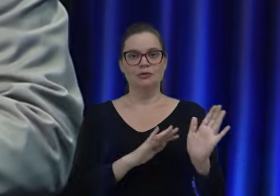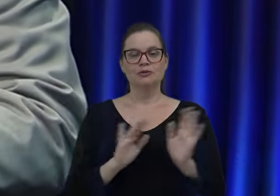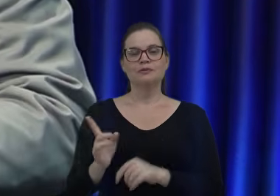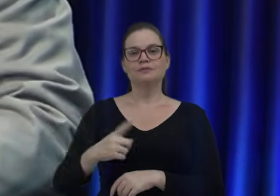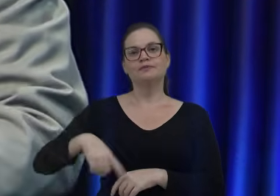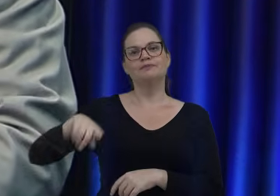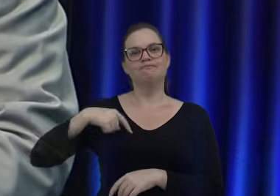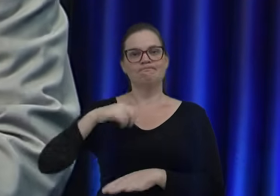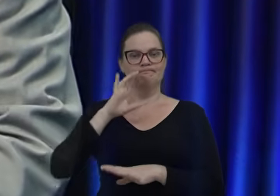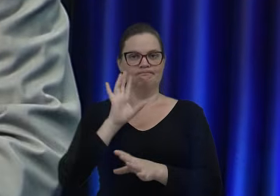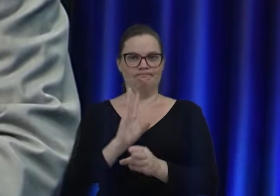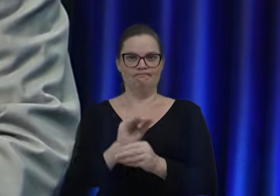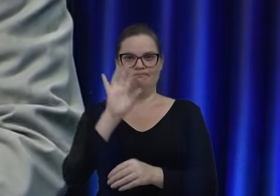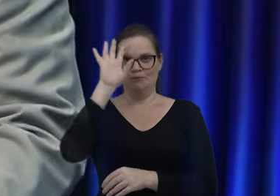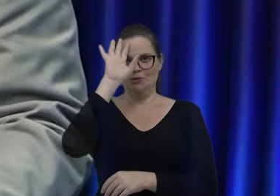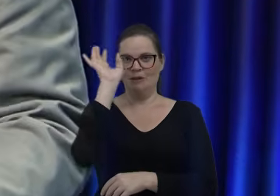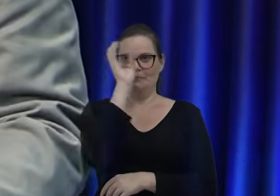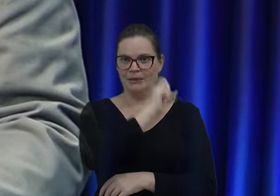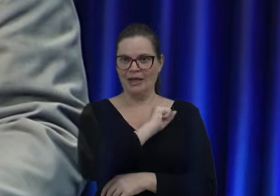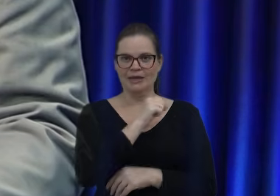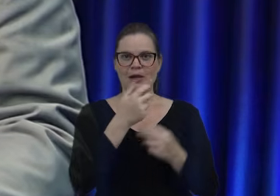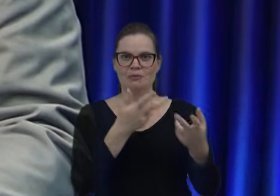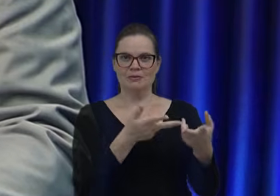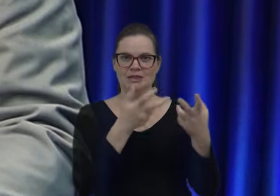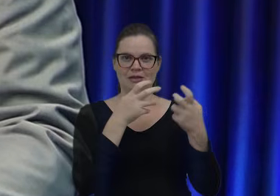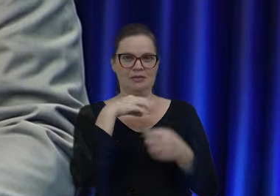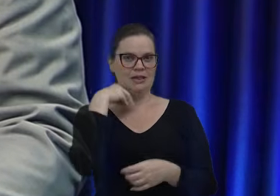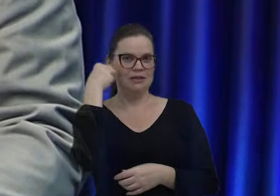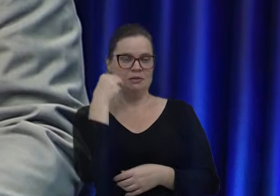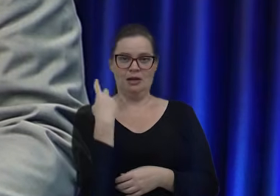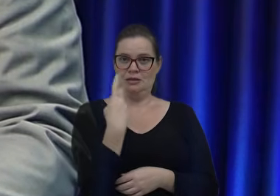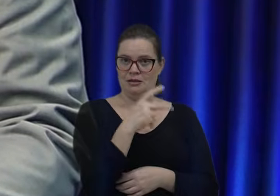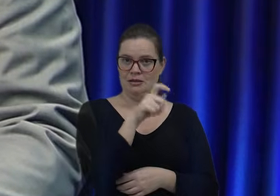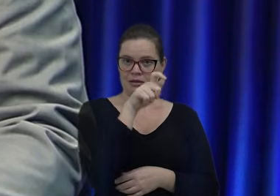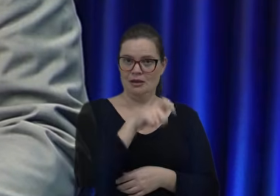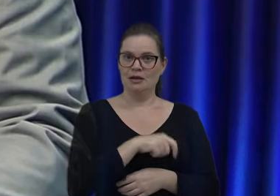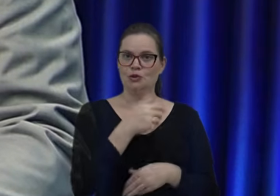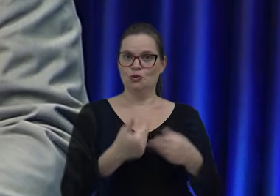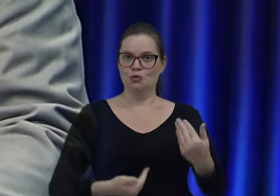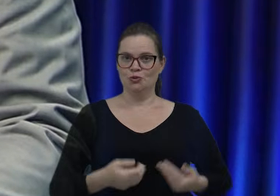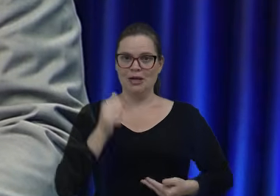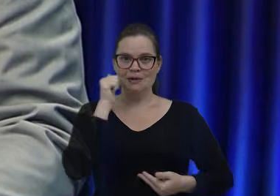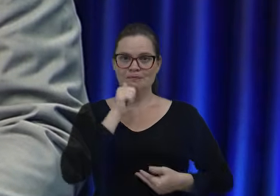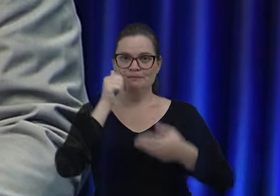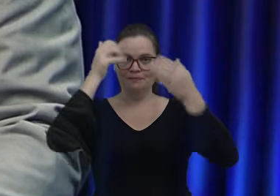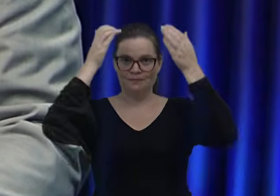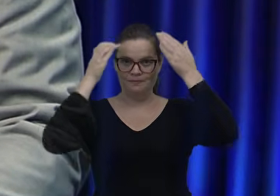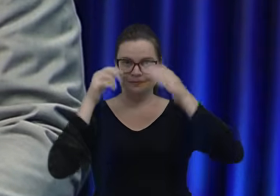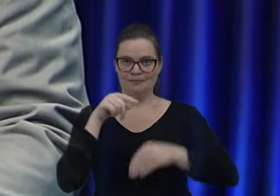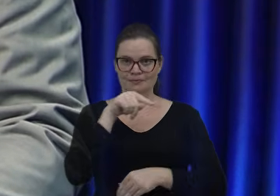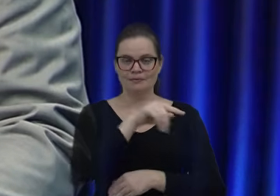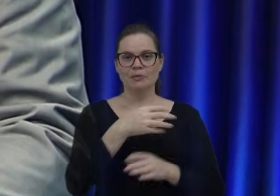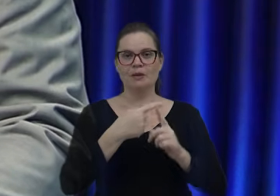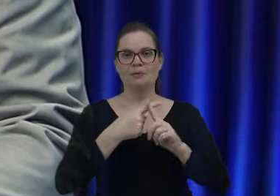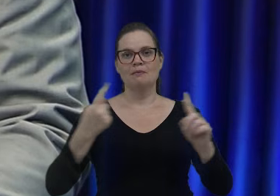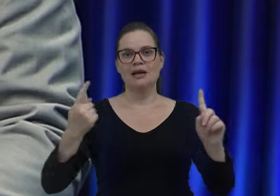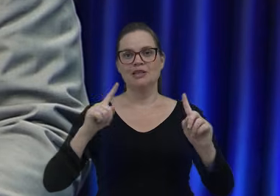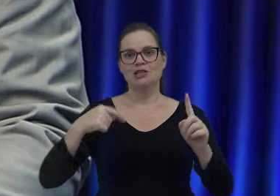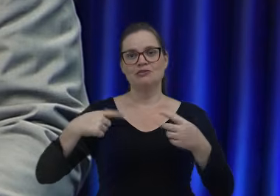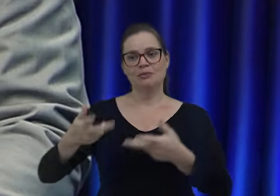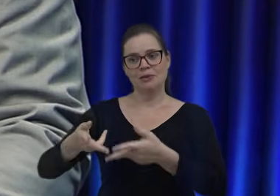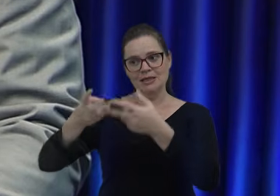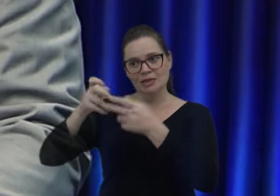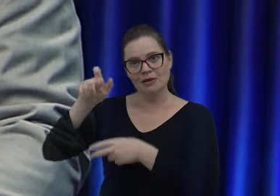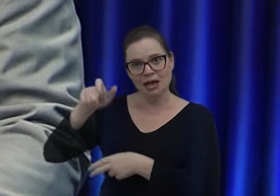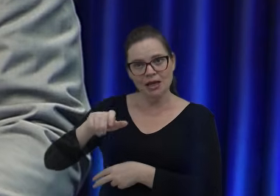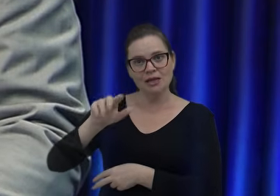aqui, além da experiência do eunuco, é exatamente a vocação principal da igreja,